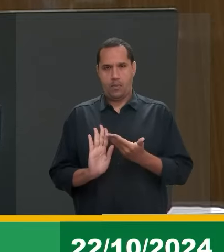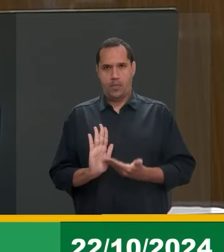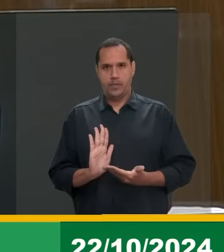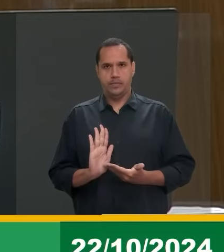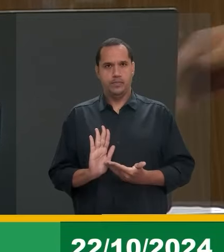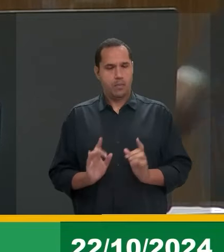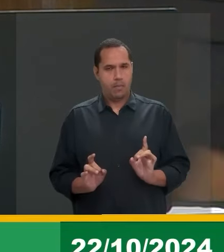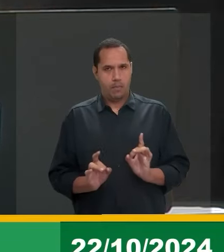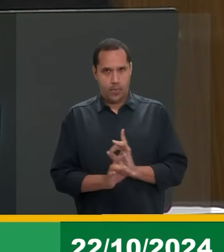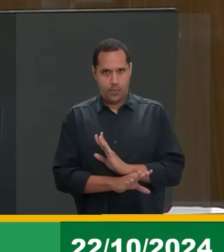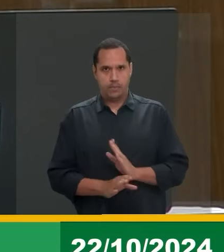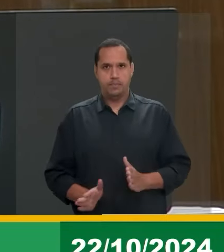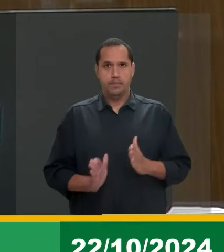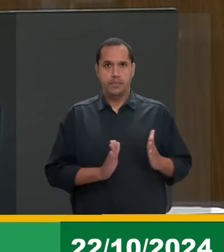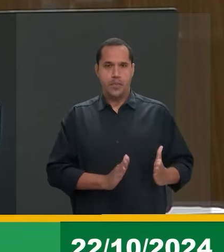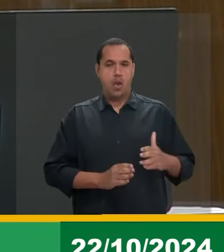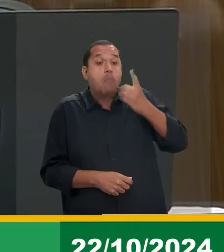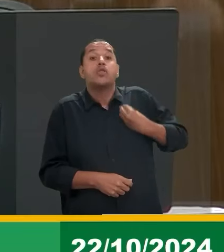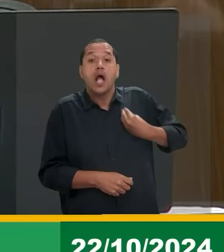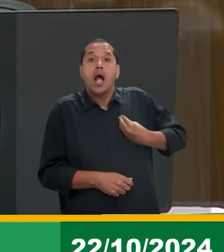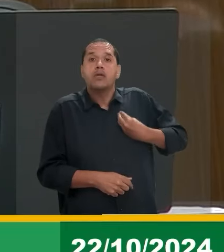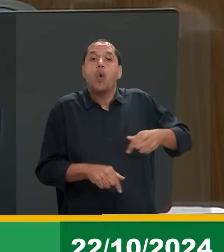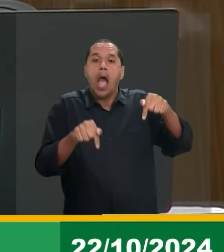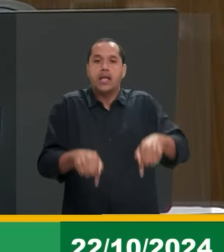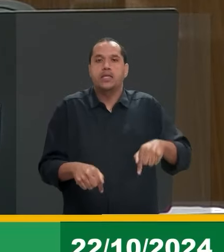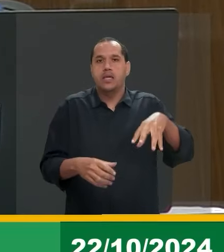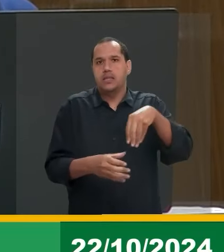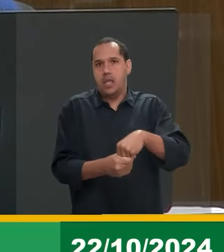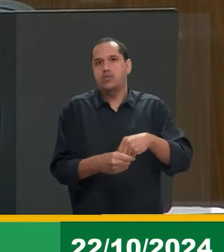Encerrado, em votação,